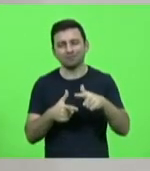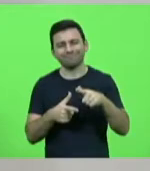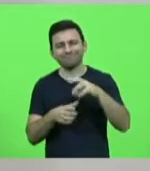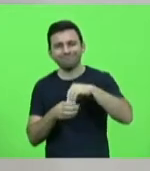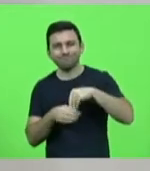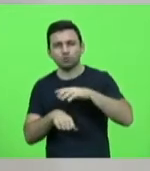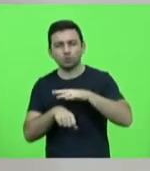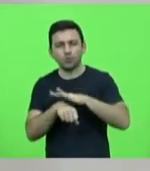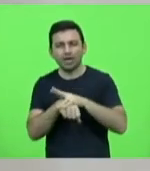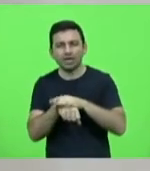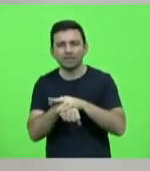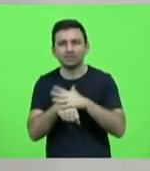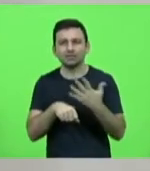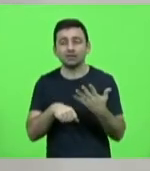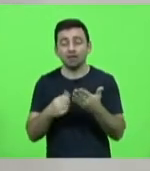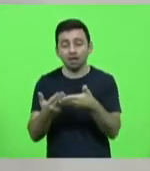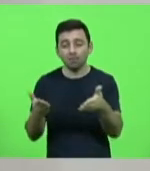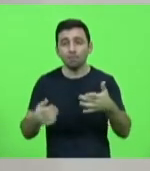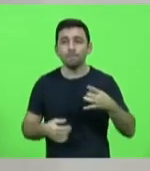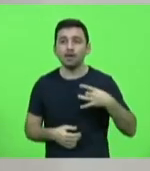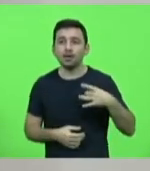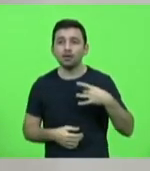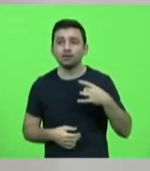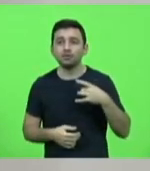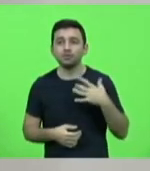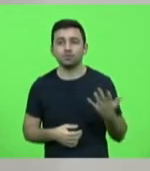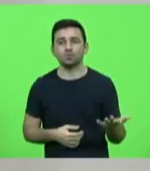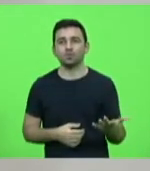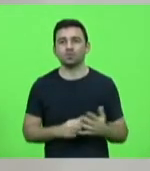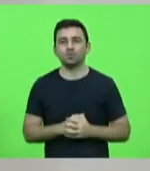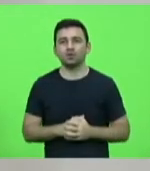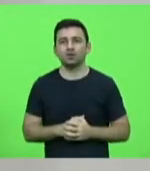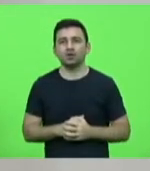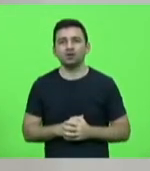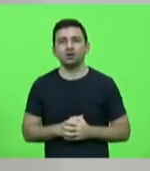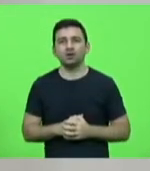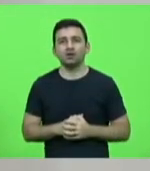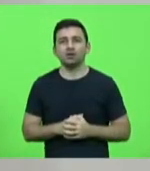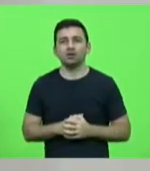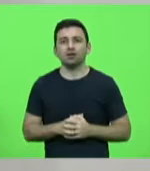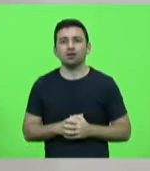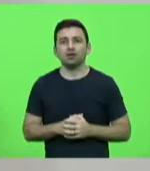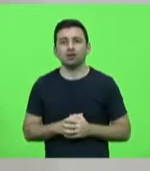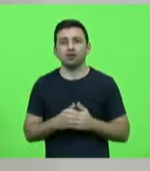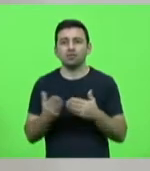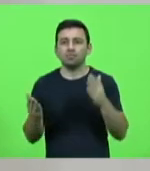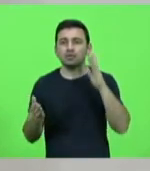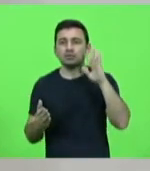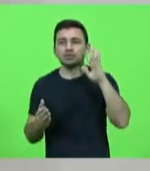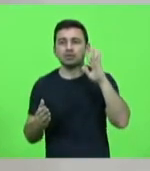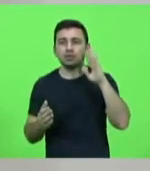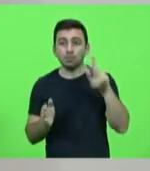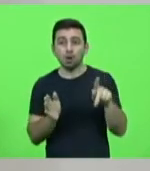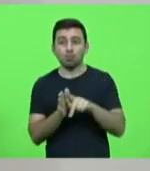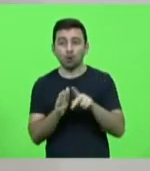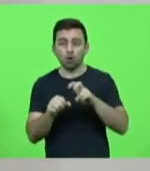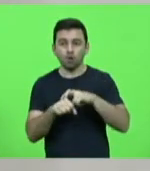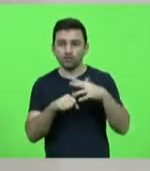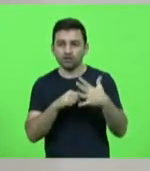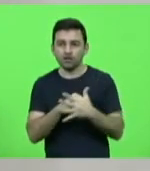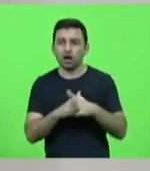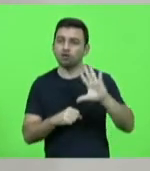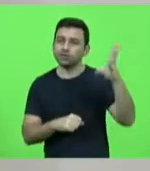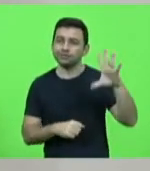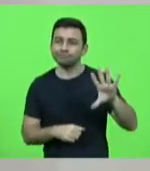que têm medo, temor, que possam ser, através da Covid, comedidos